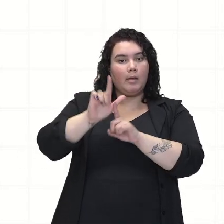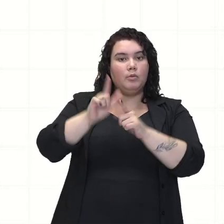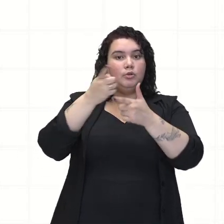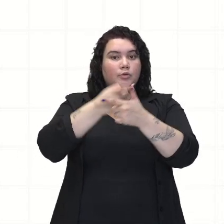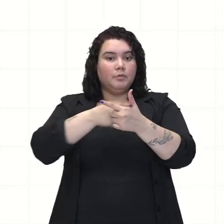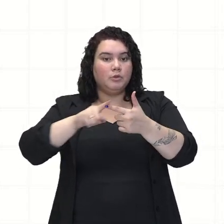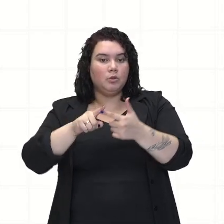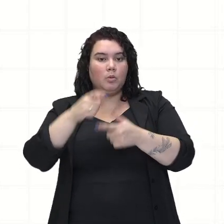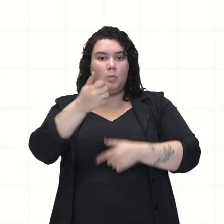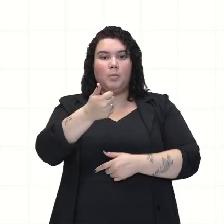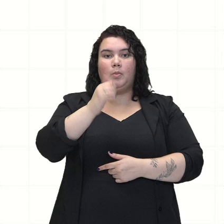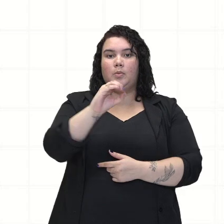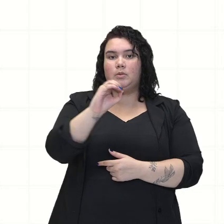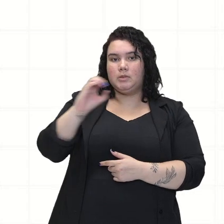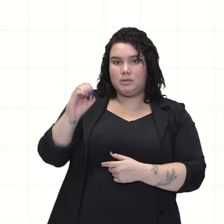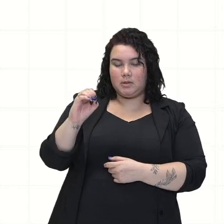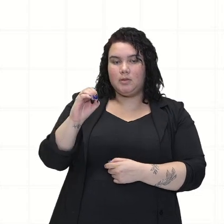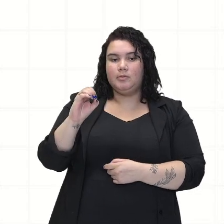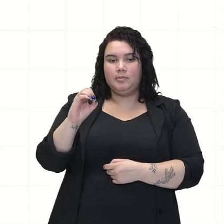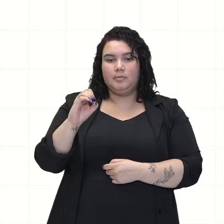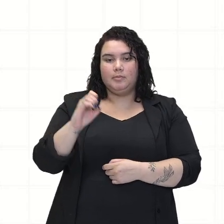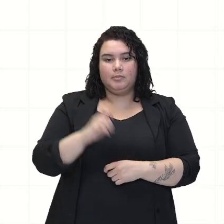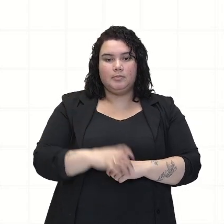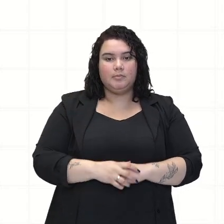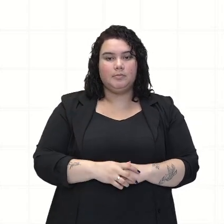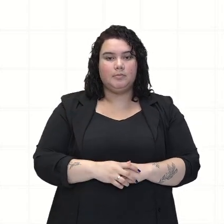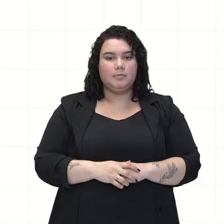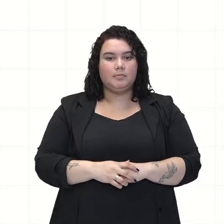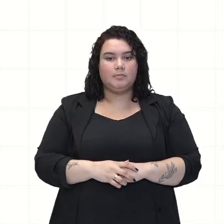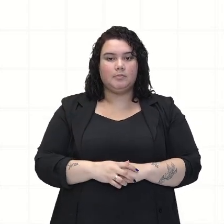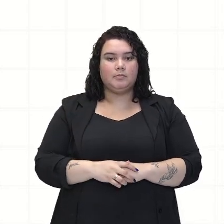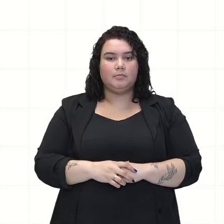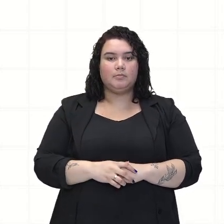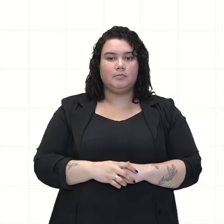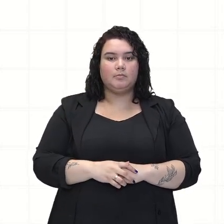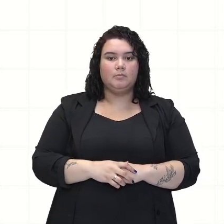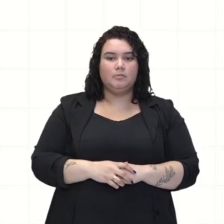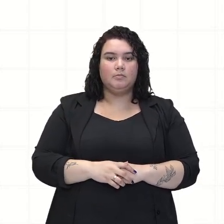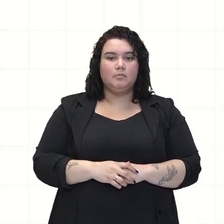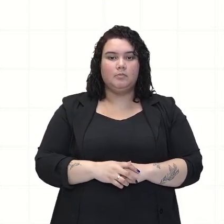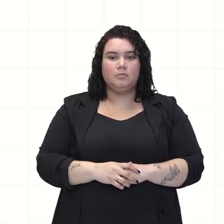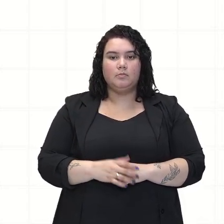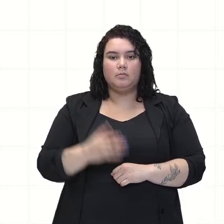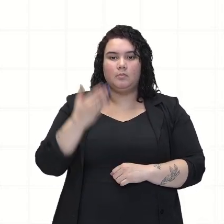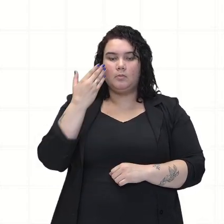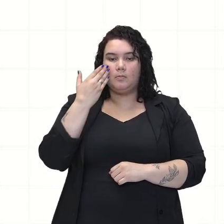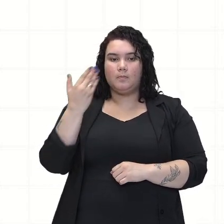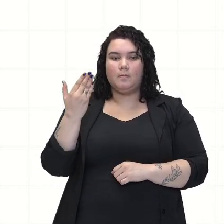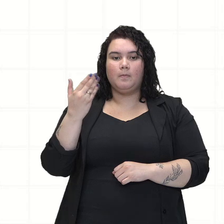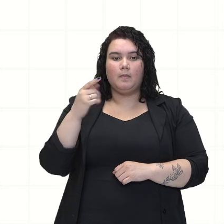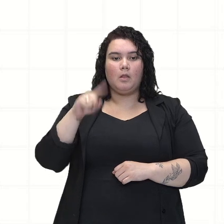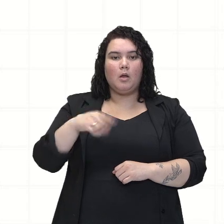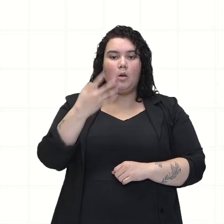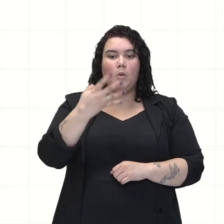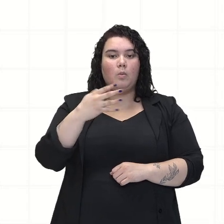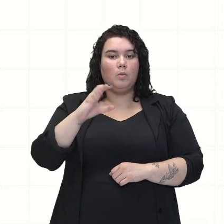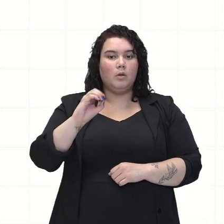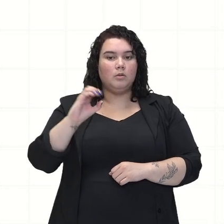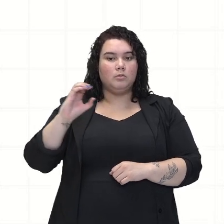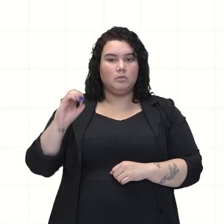Vamos botar uma outra cor aqui, ó. Então, nós temos aqui 400